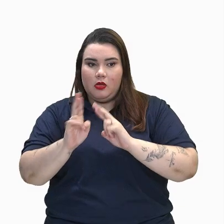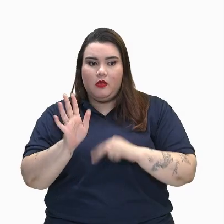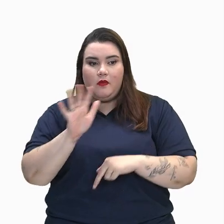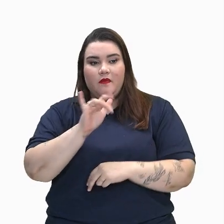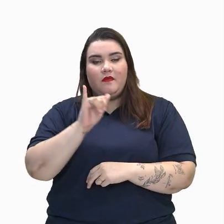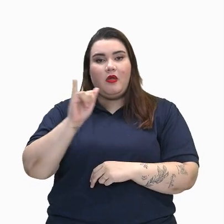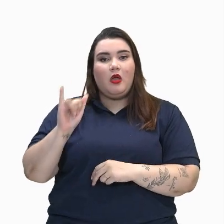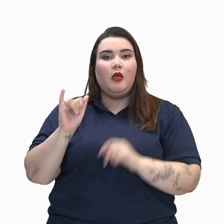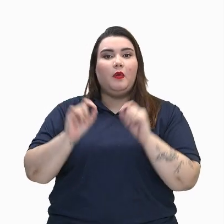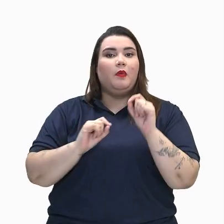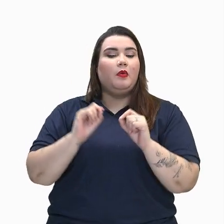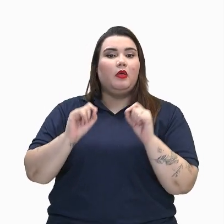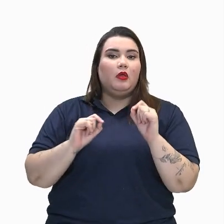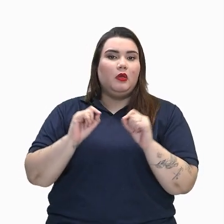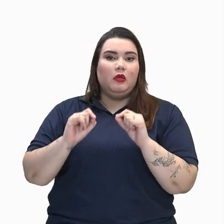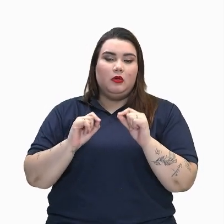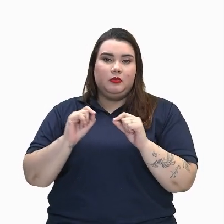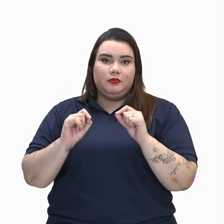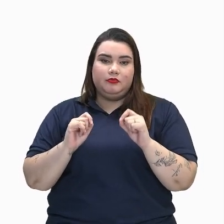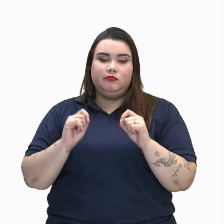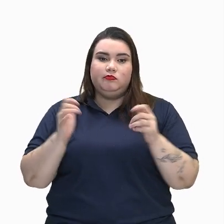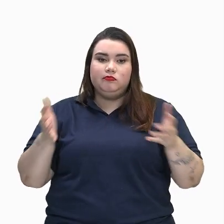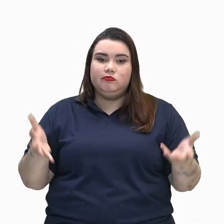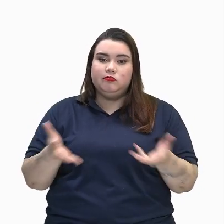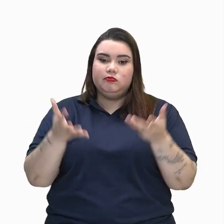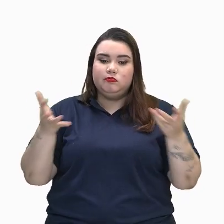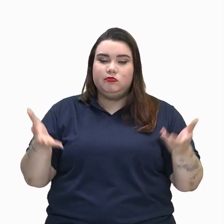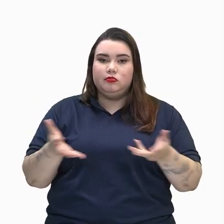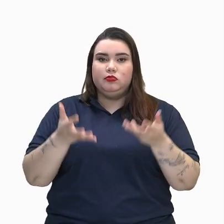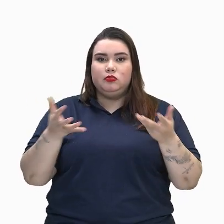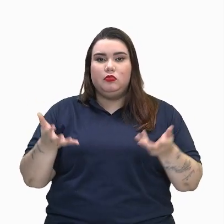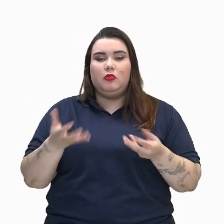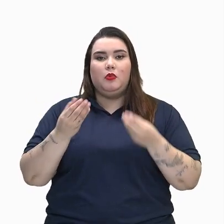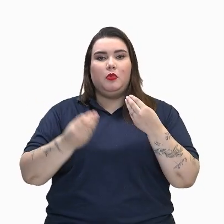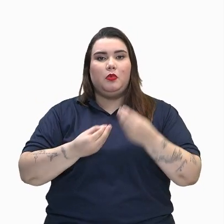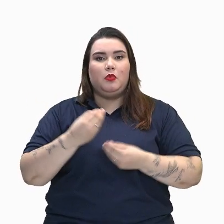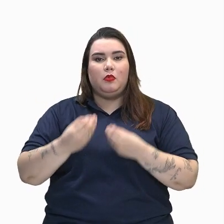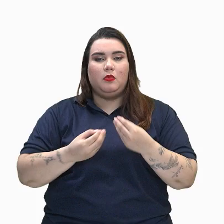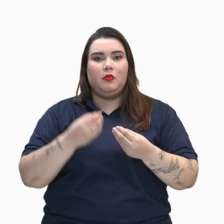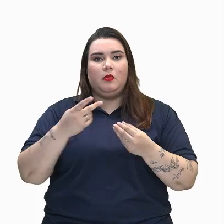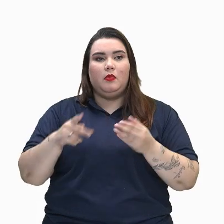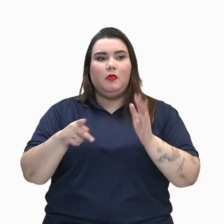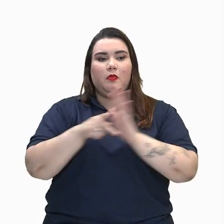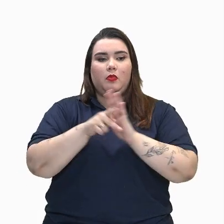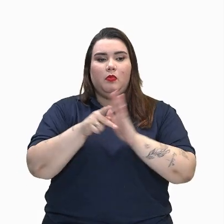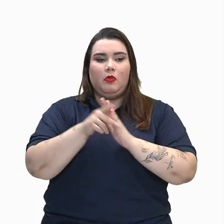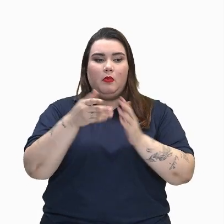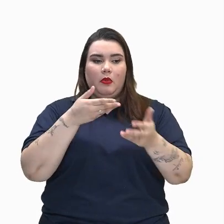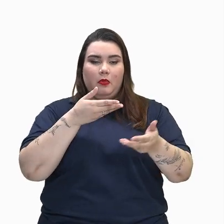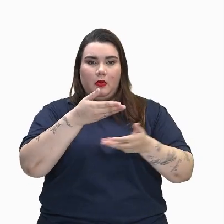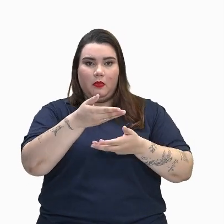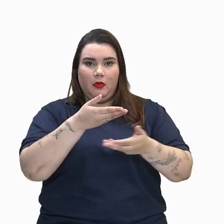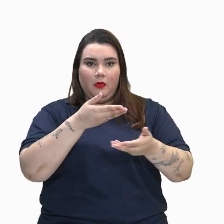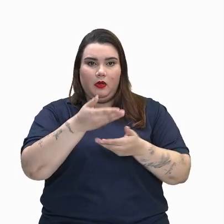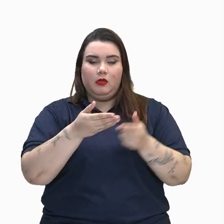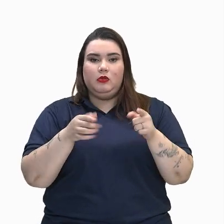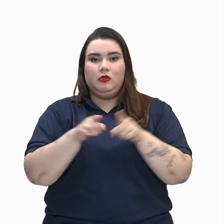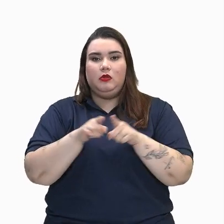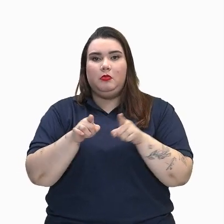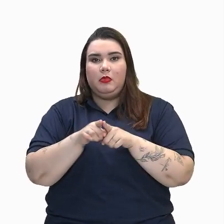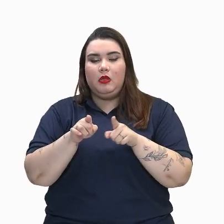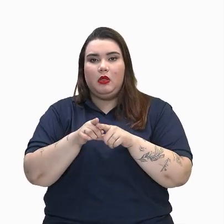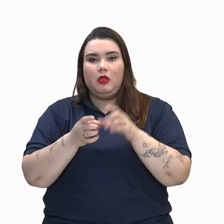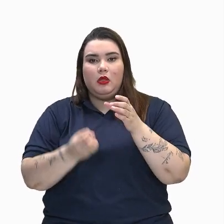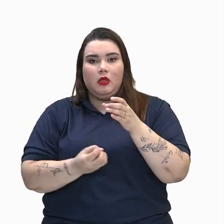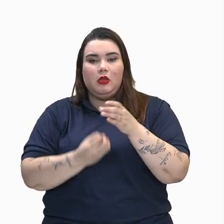ampliar, vai enriquecer a qualidade da escuta ativa e da elaboração,